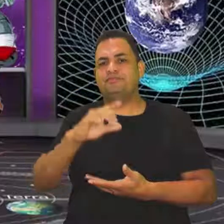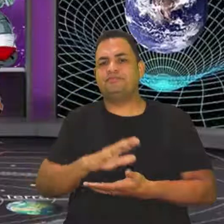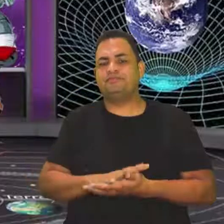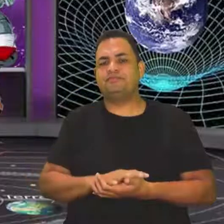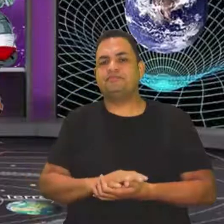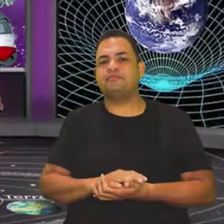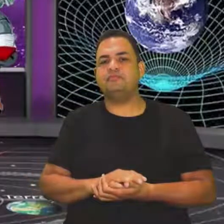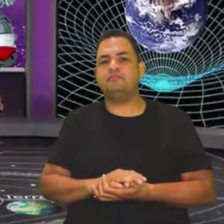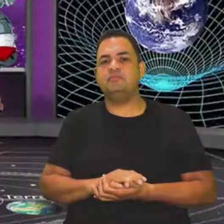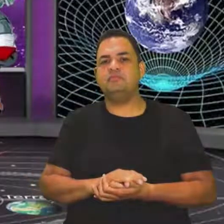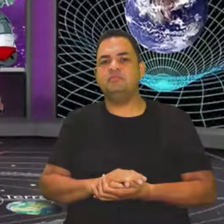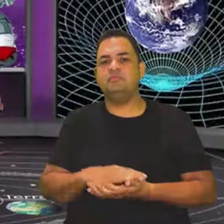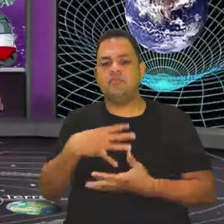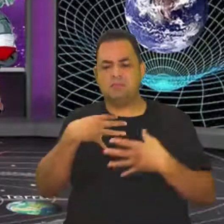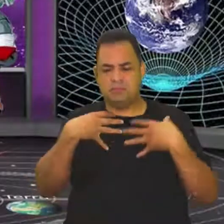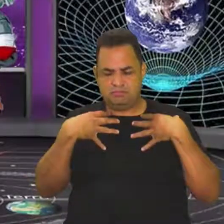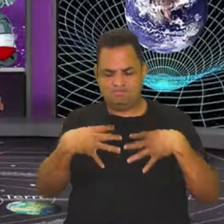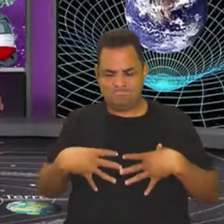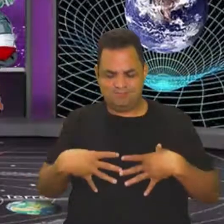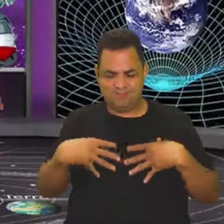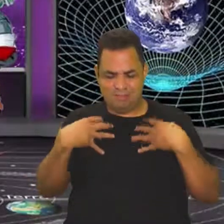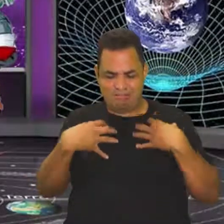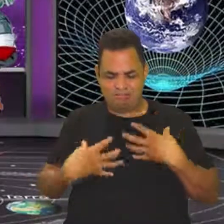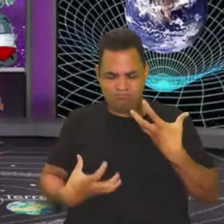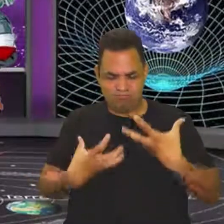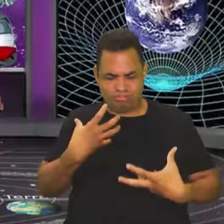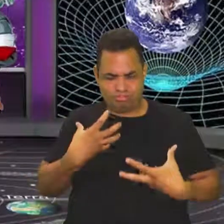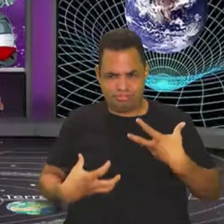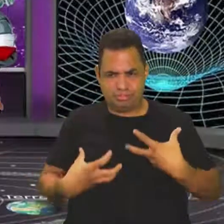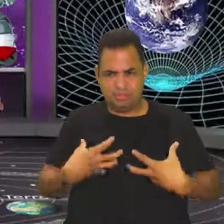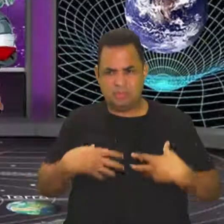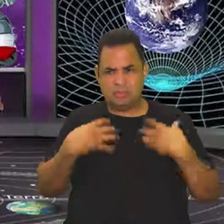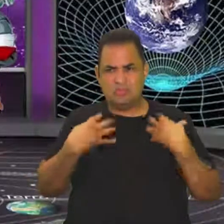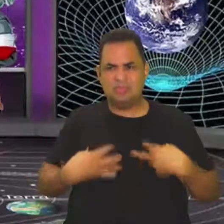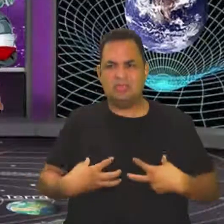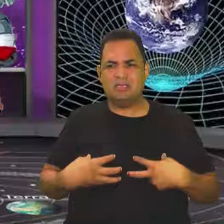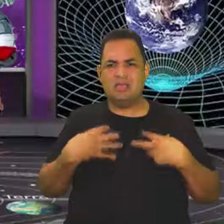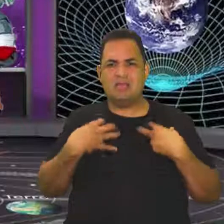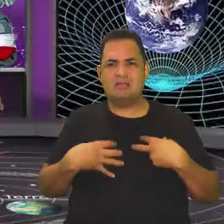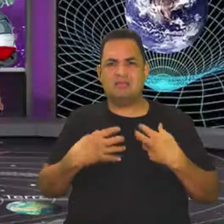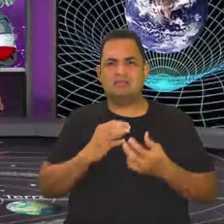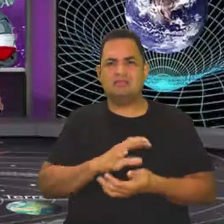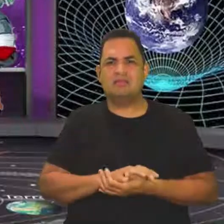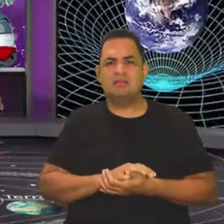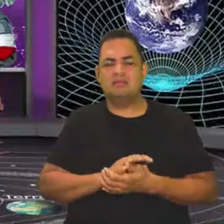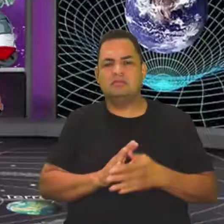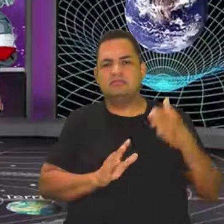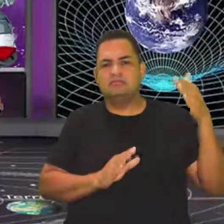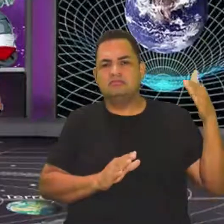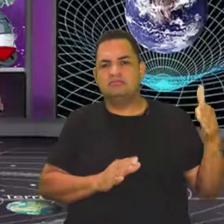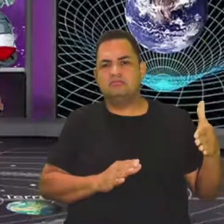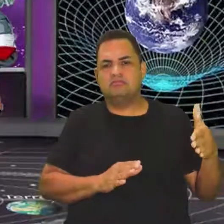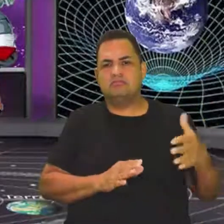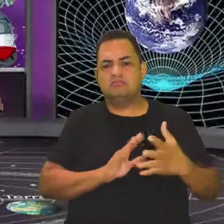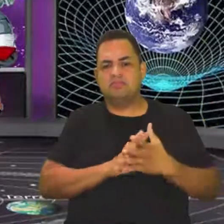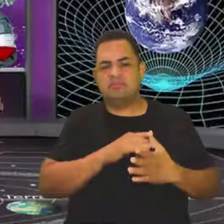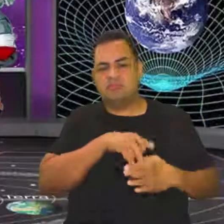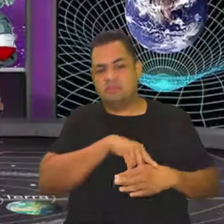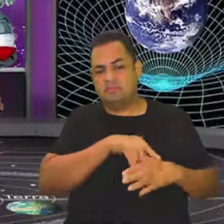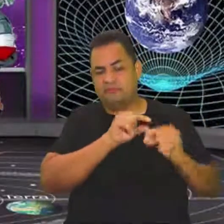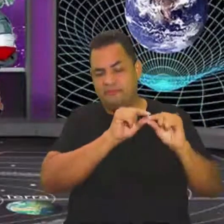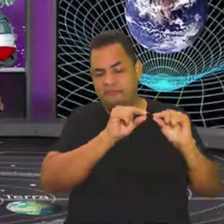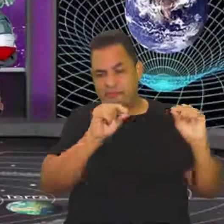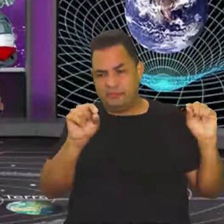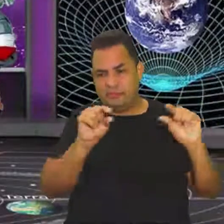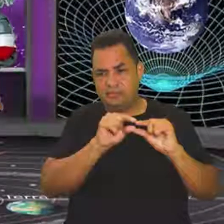a carbonizar a mesma pessoa, ele queima a pessoa. Quando cai próximo, numa cerca, por exemplo, ele vai vir pela fiação e vai